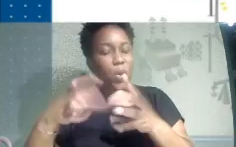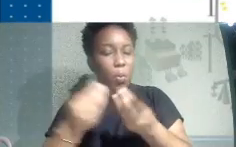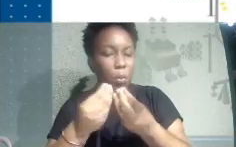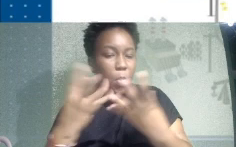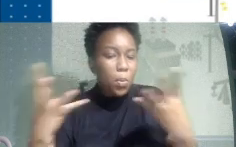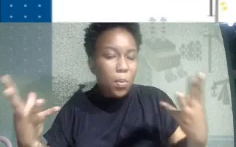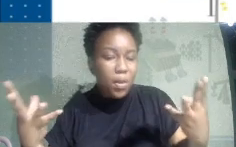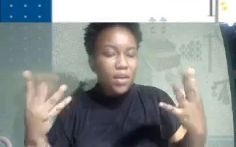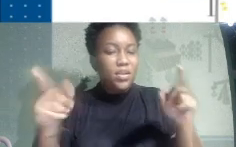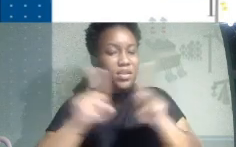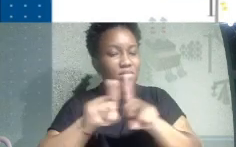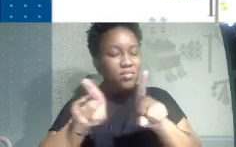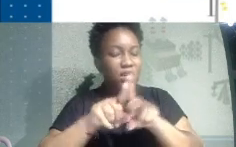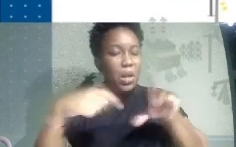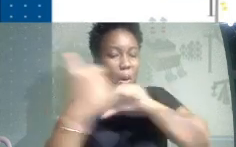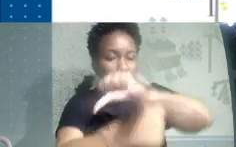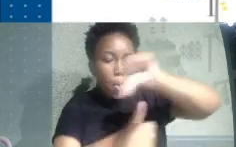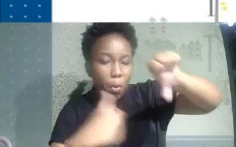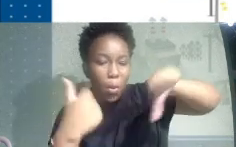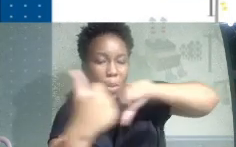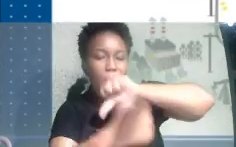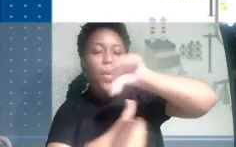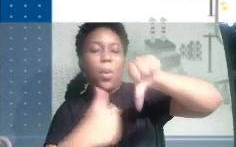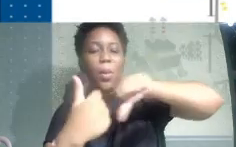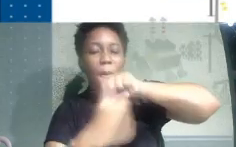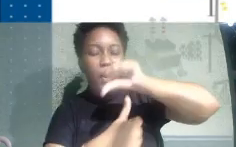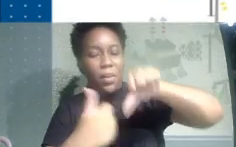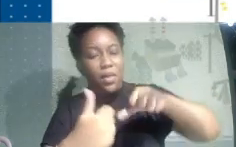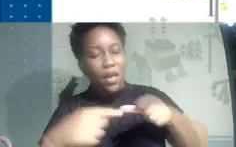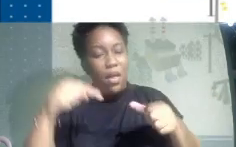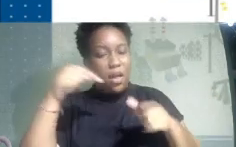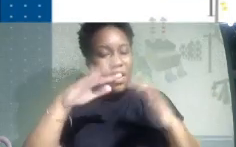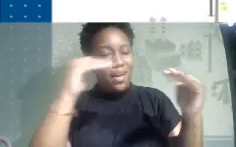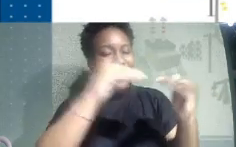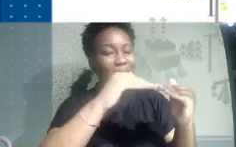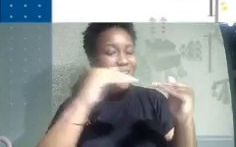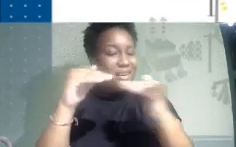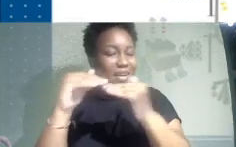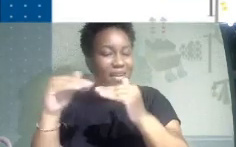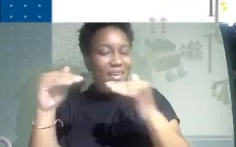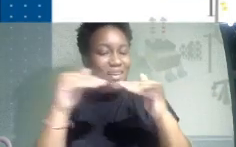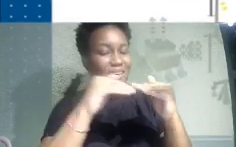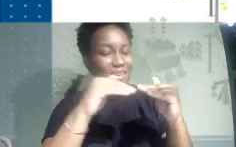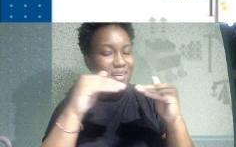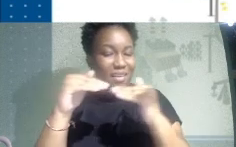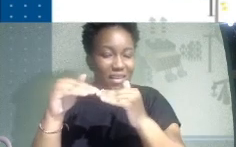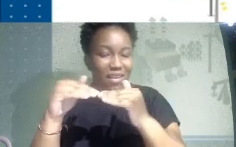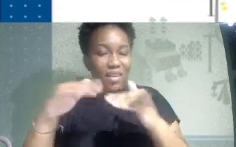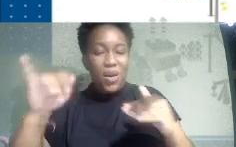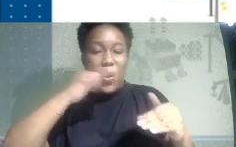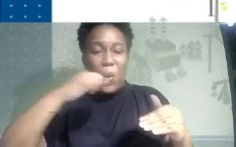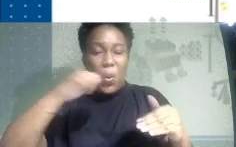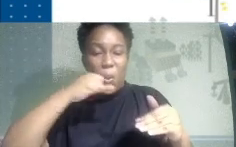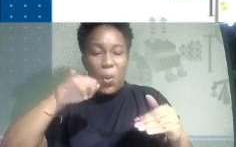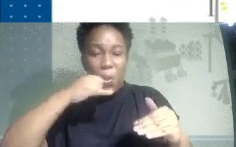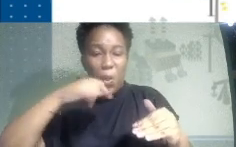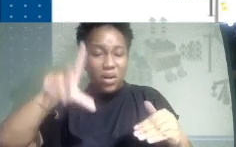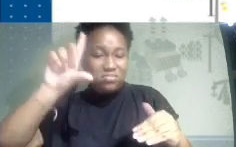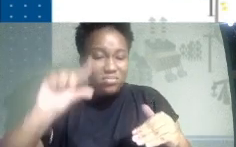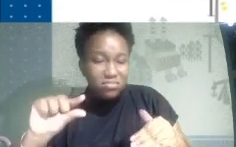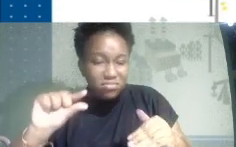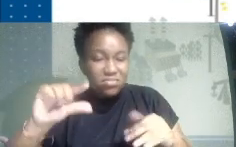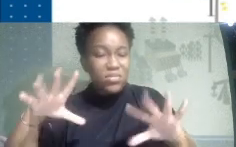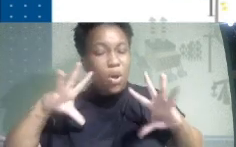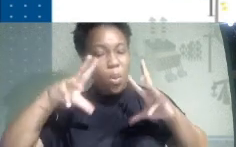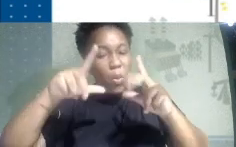aí de transformação, até chegar em nossas residências, onde a energia chega a baixa tensão, ok? Então, todo